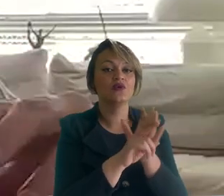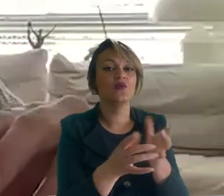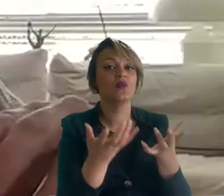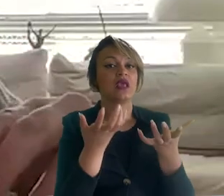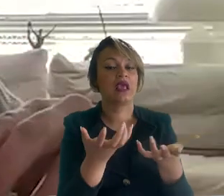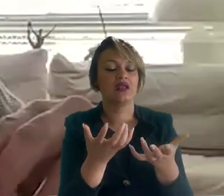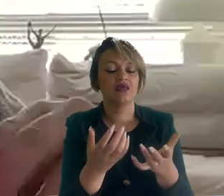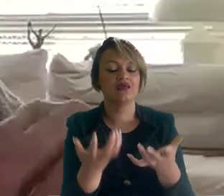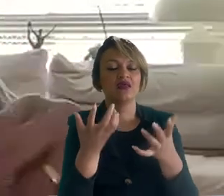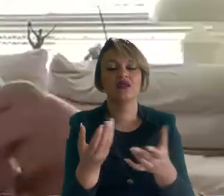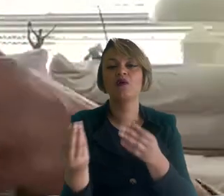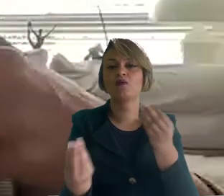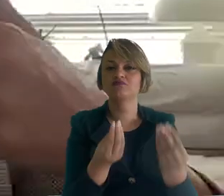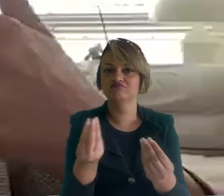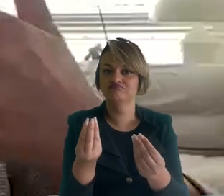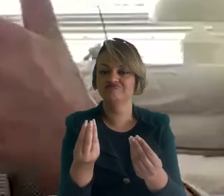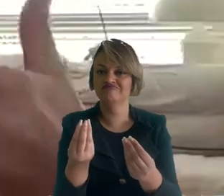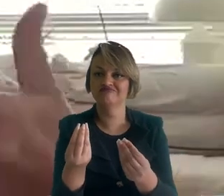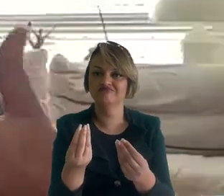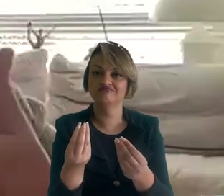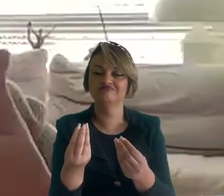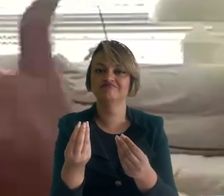e como querer foi